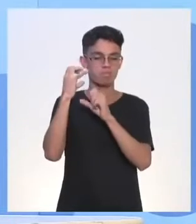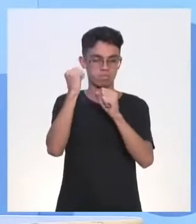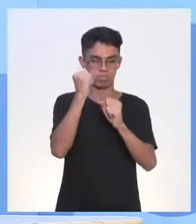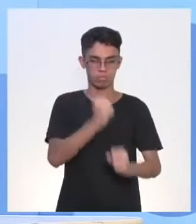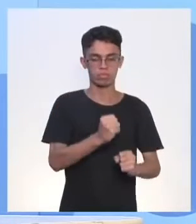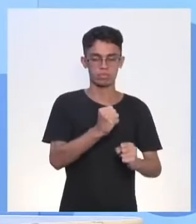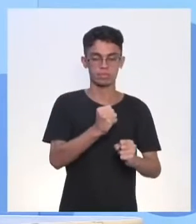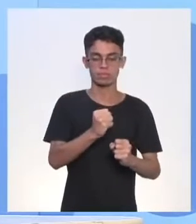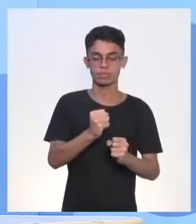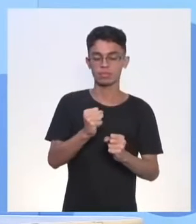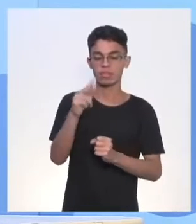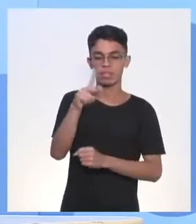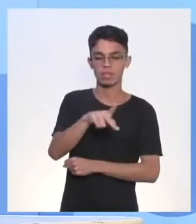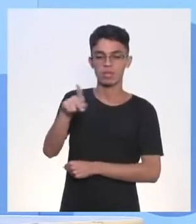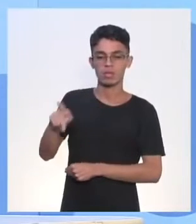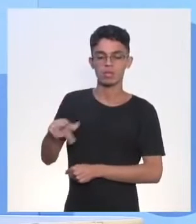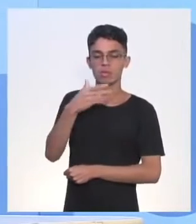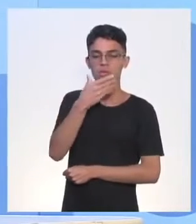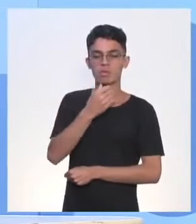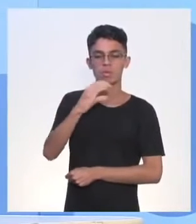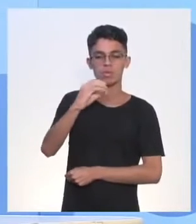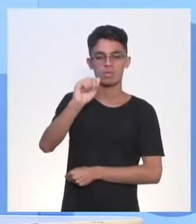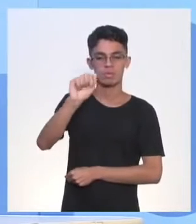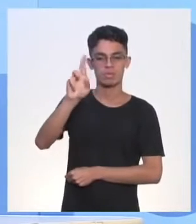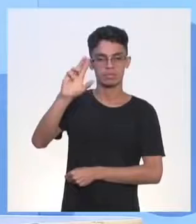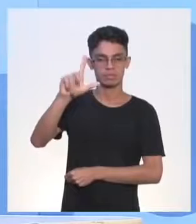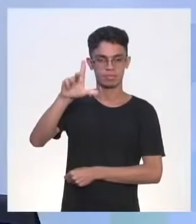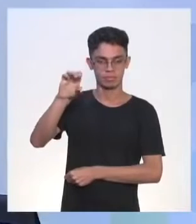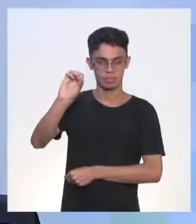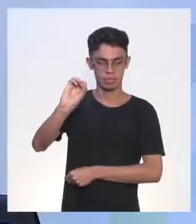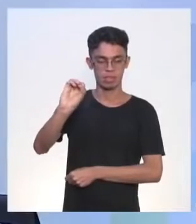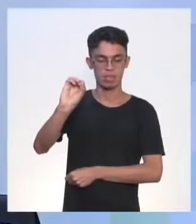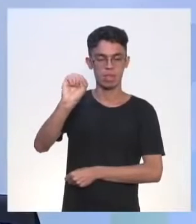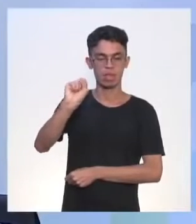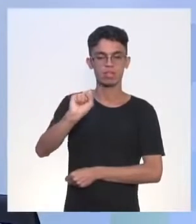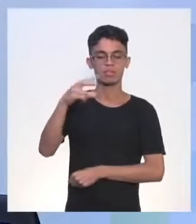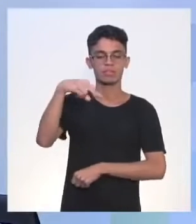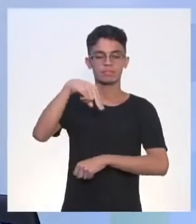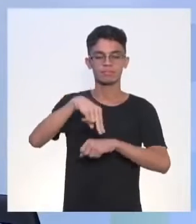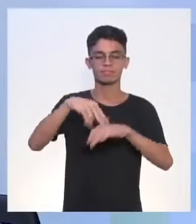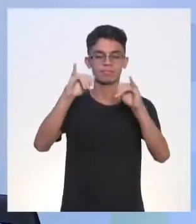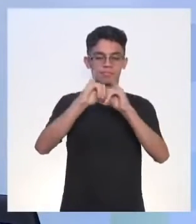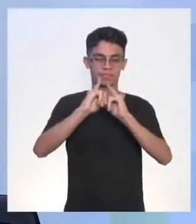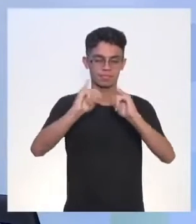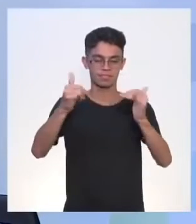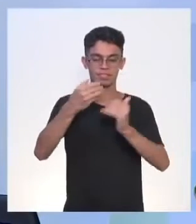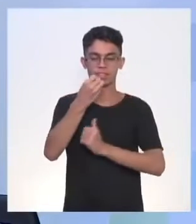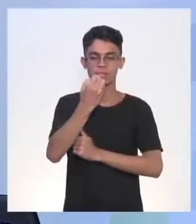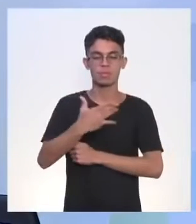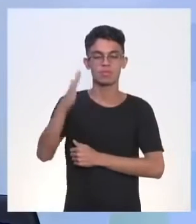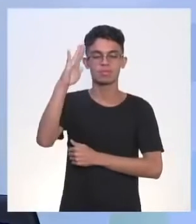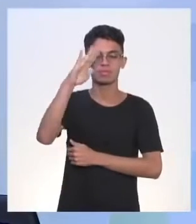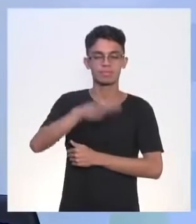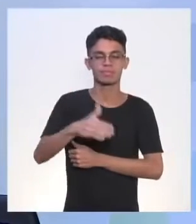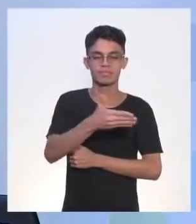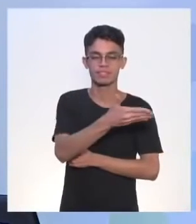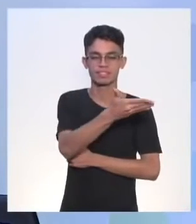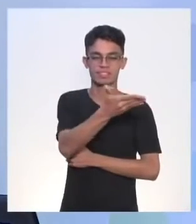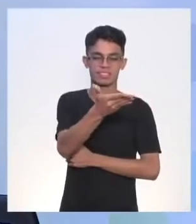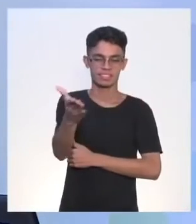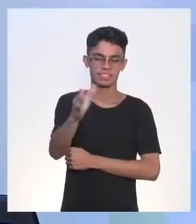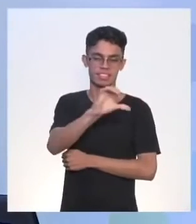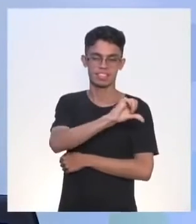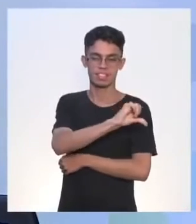aula, claro, é o professor Carlos Neri. Tudo bem, professor Carlos? Tudo bem, professora Luíse. Boa tarde, garotada